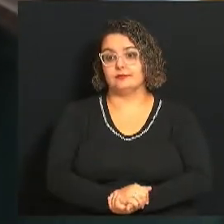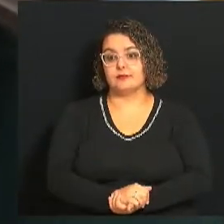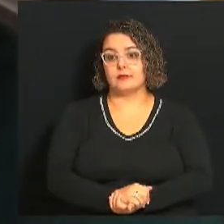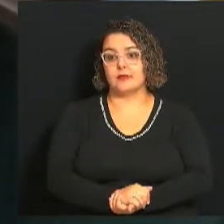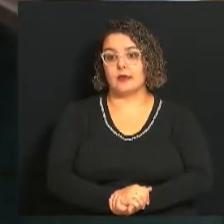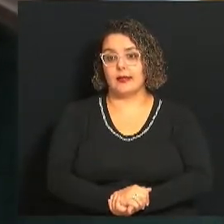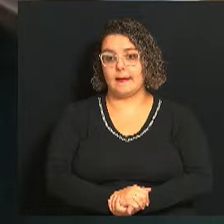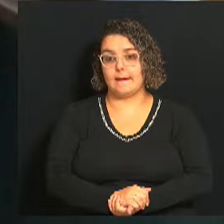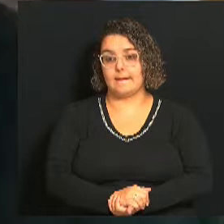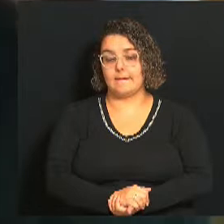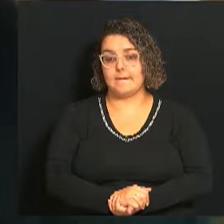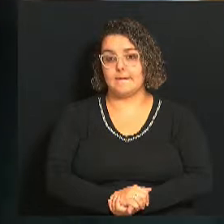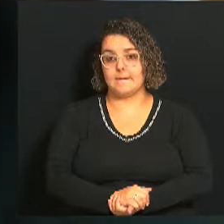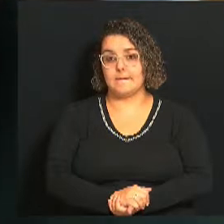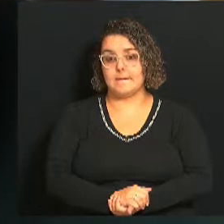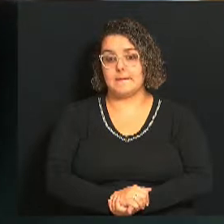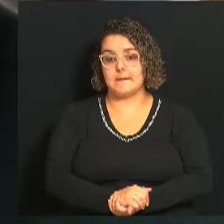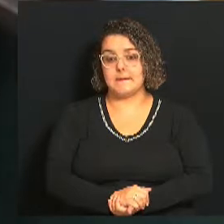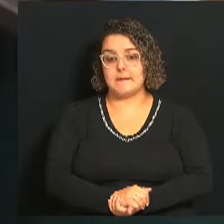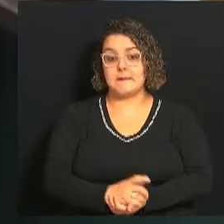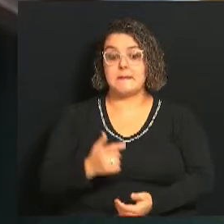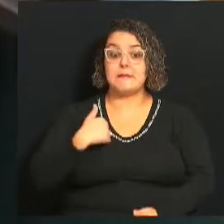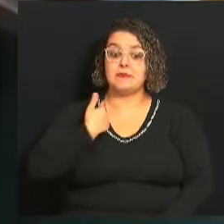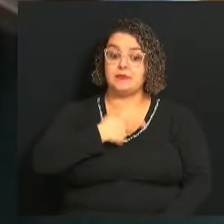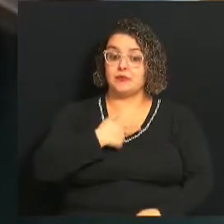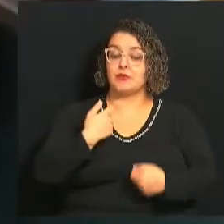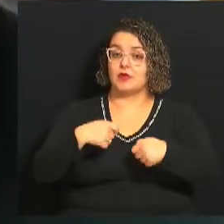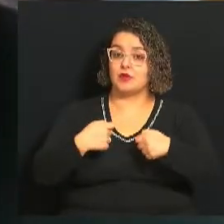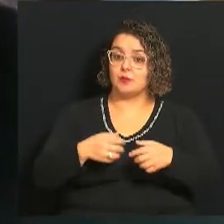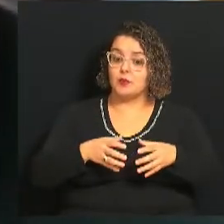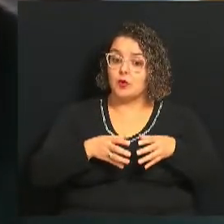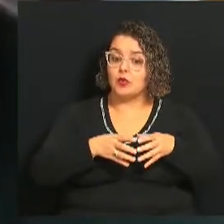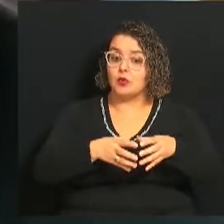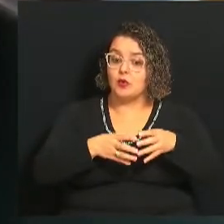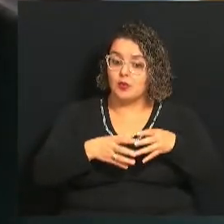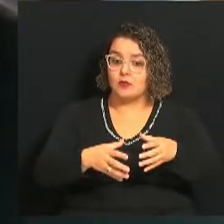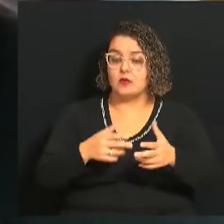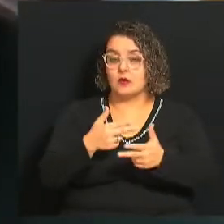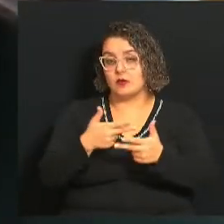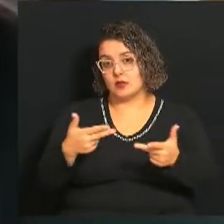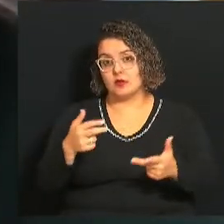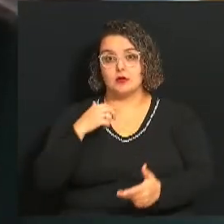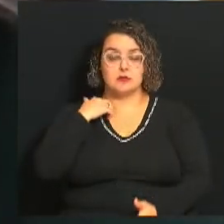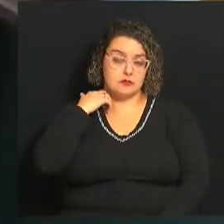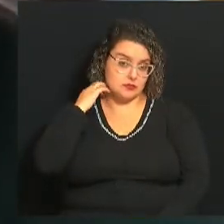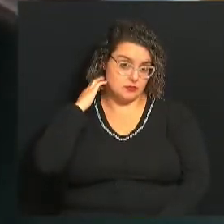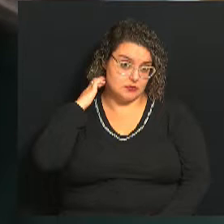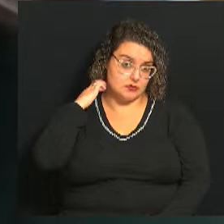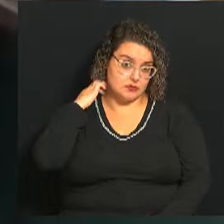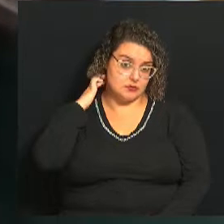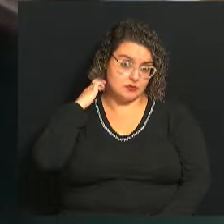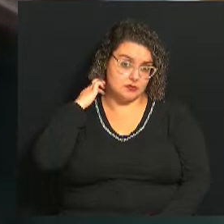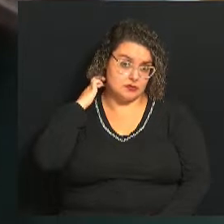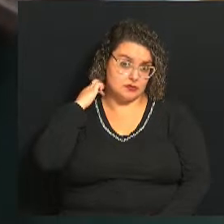E nós precisamos conviver com essa situação enquanto ela existir. Para isso, existe